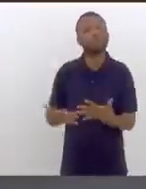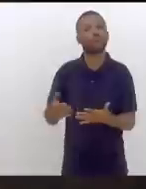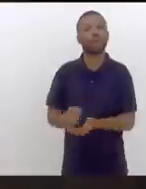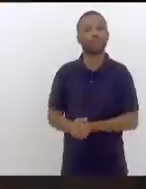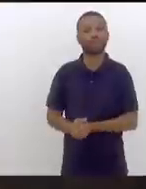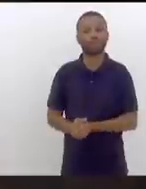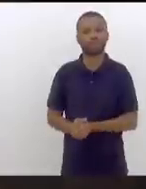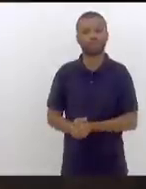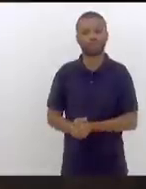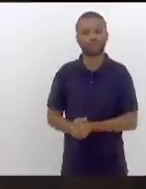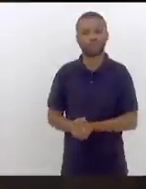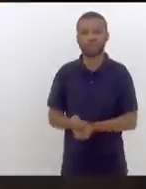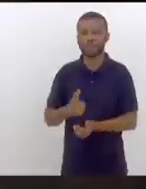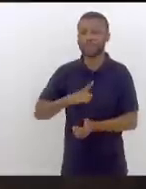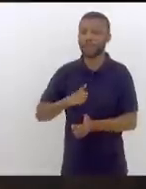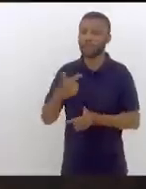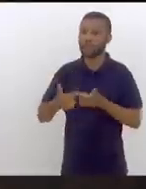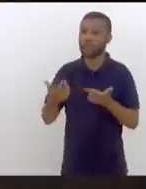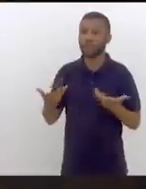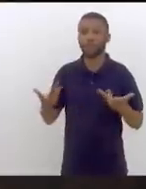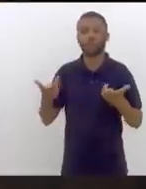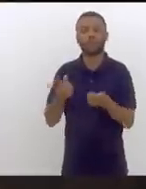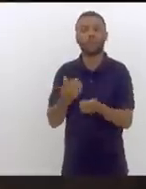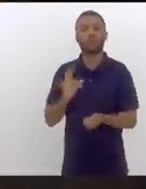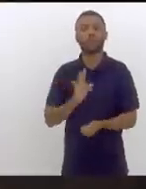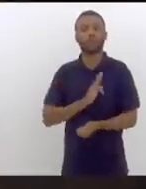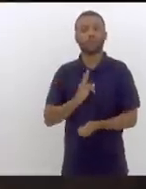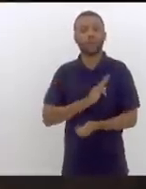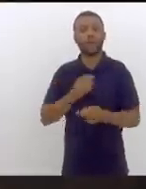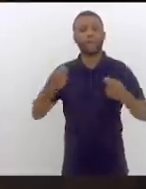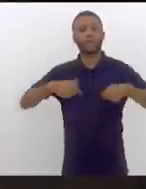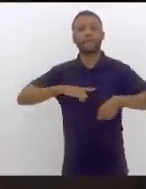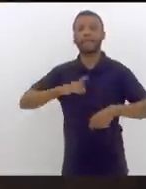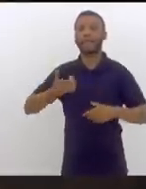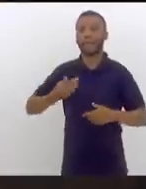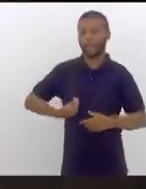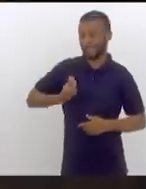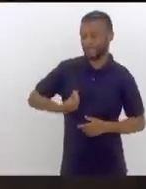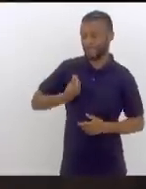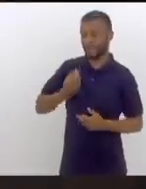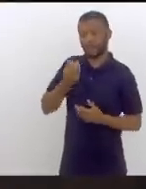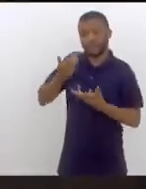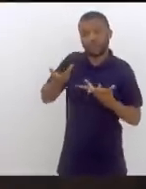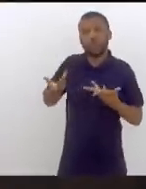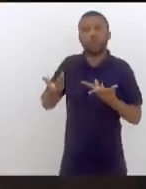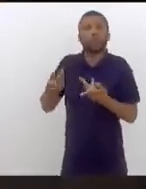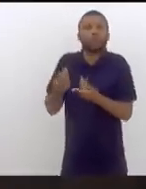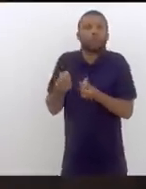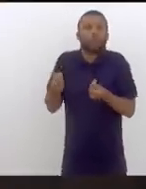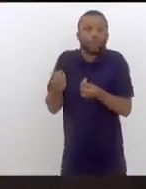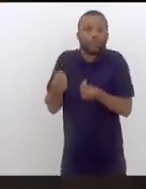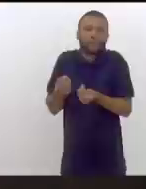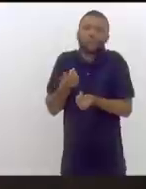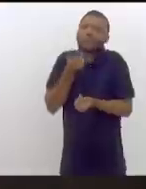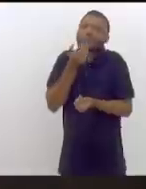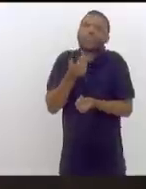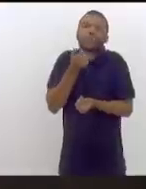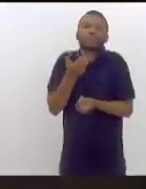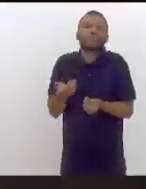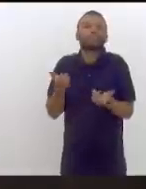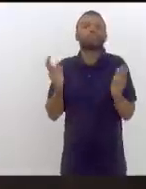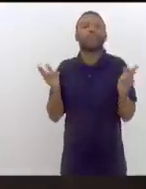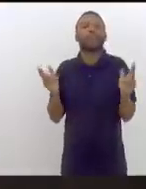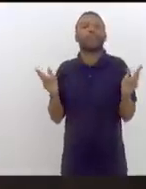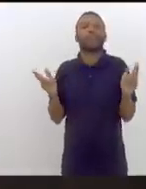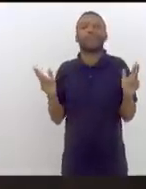para ter um serviço de qualidade o policial tem que ter qualidade de vida então não adianta a gente ficar aqui falando falando